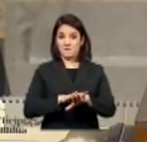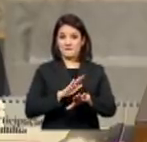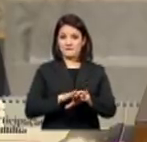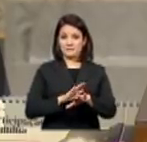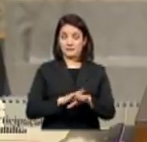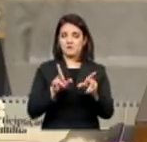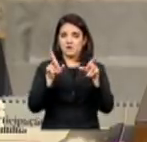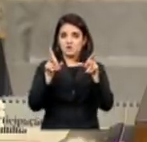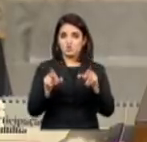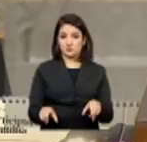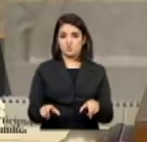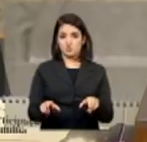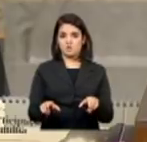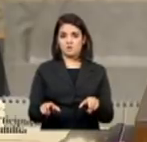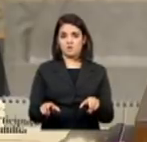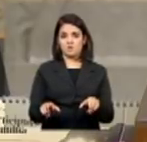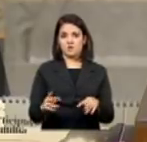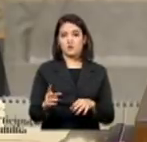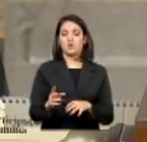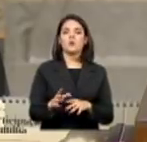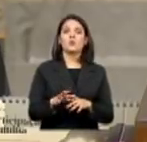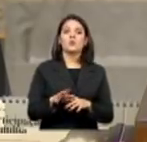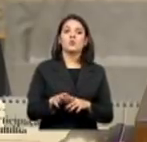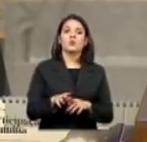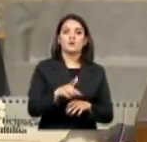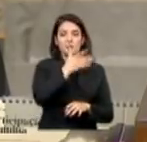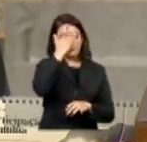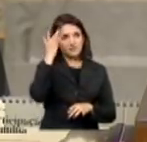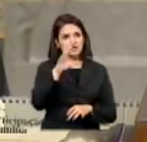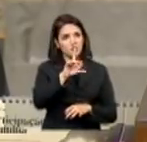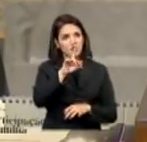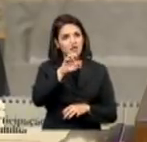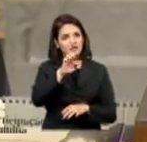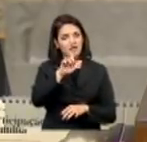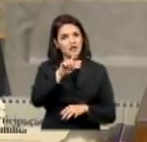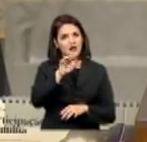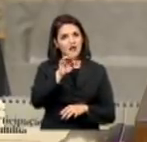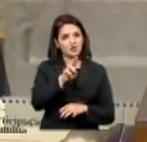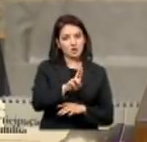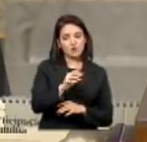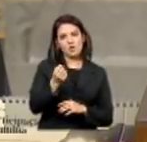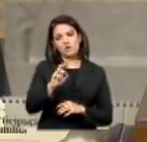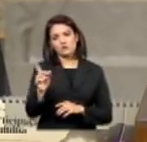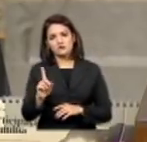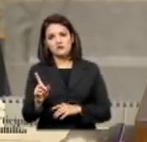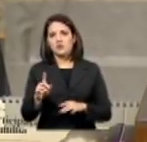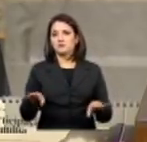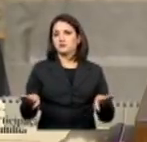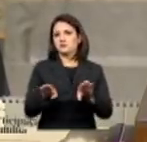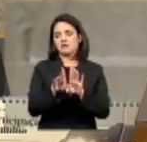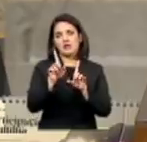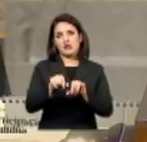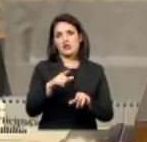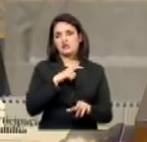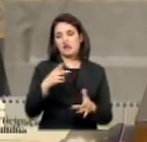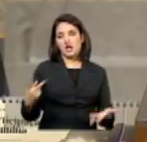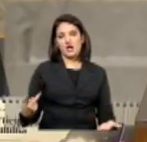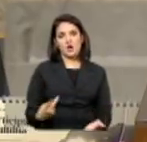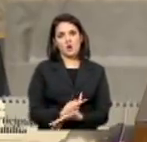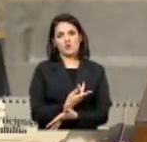co réus colaboradores ou não para apresentar suas alegações finais esta tem sido a praxe conforme a